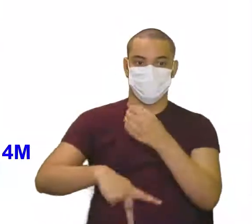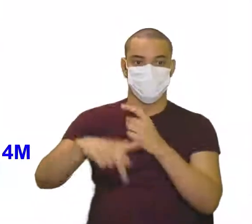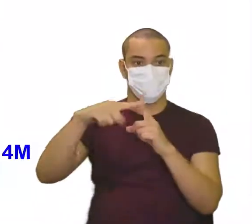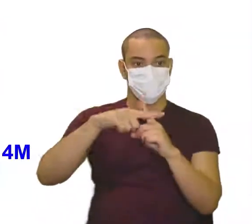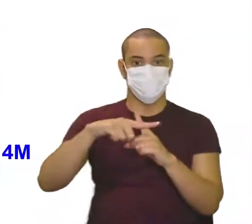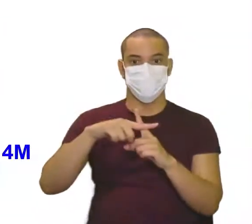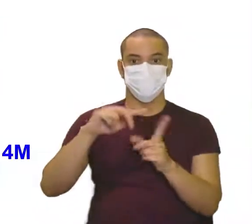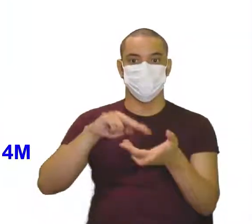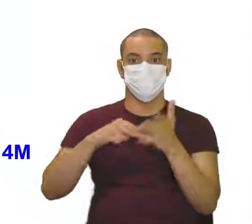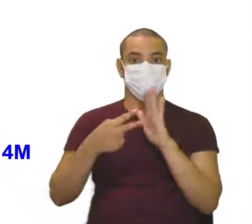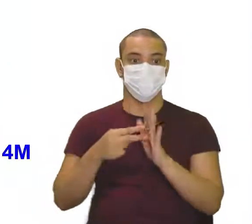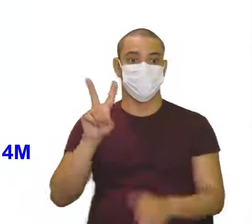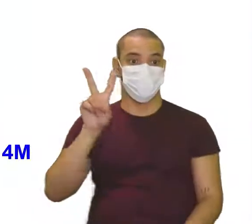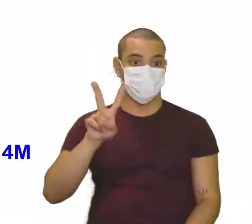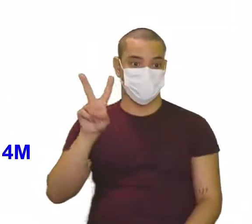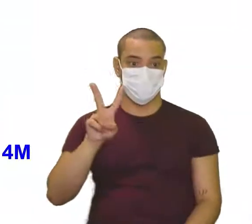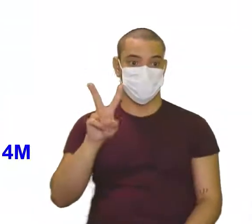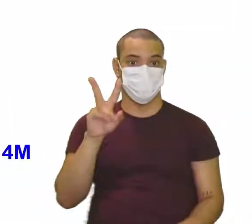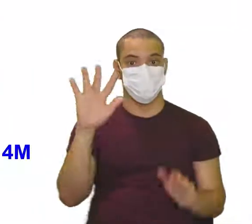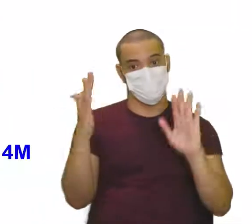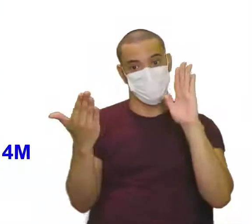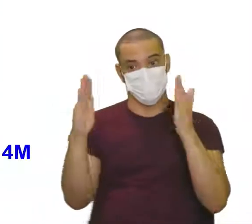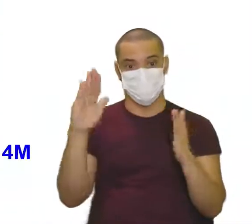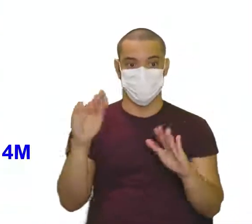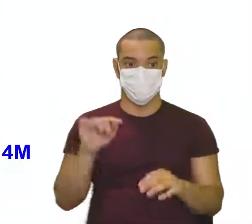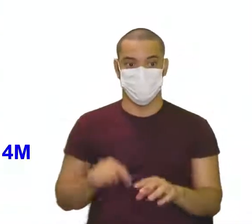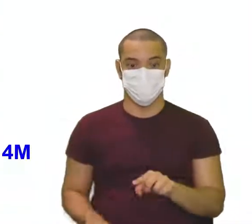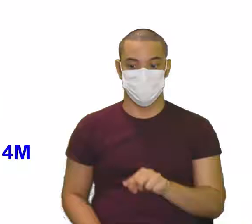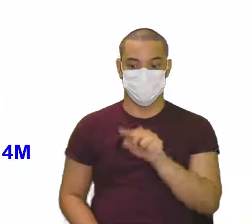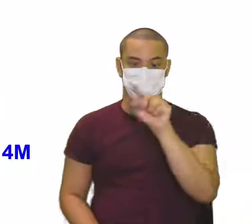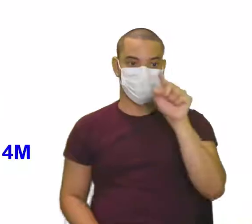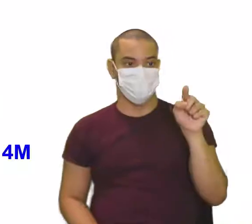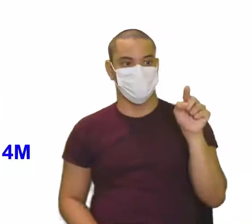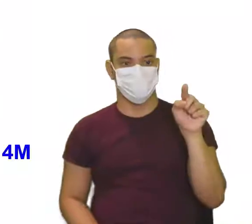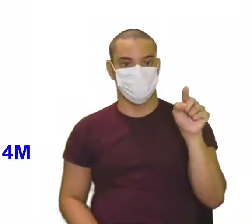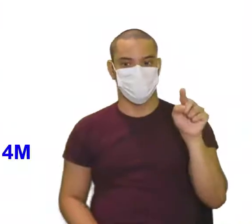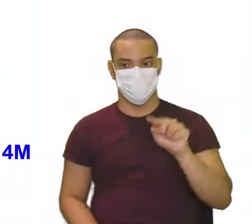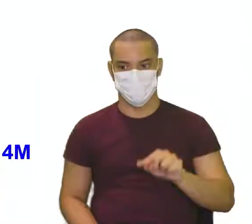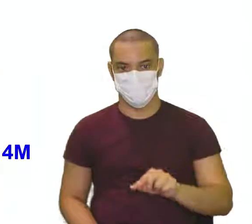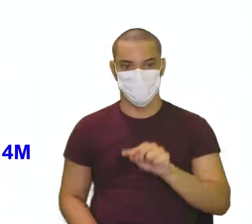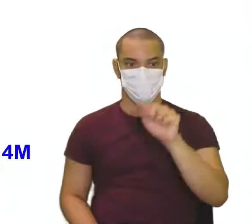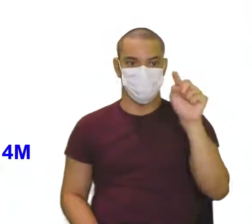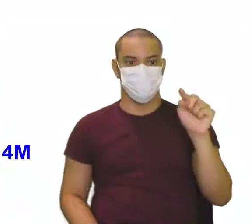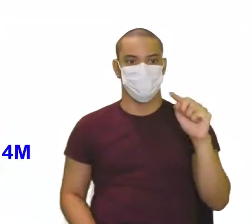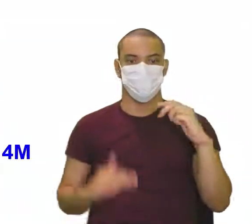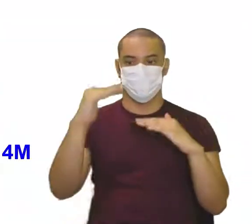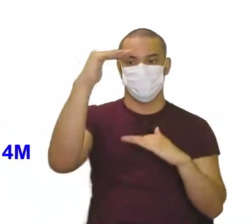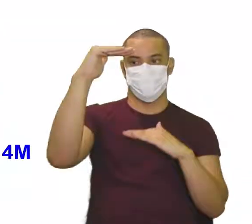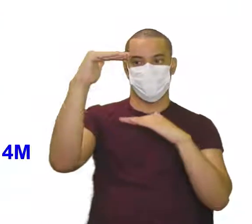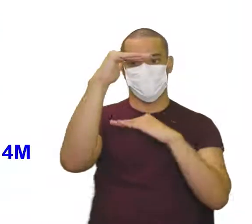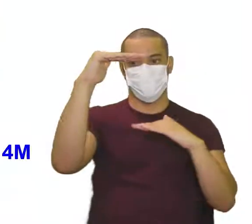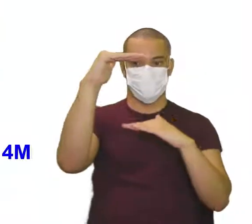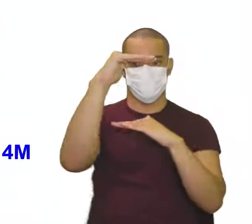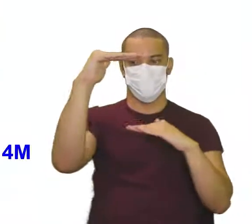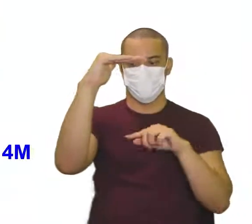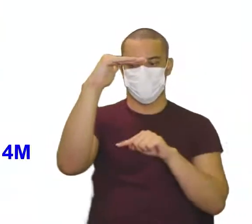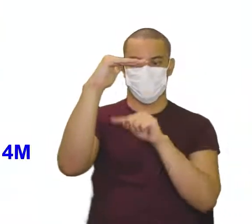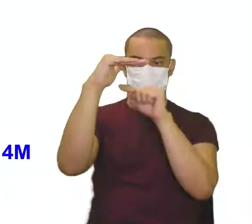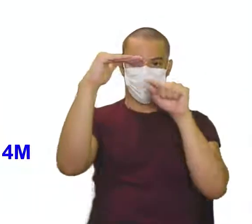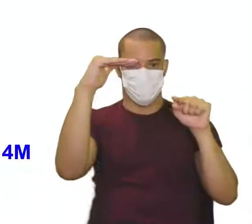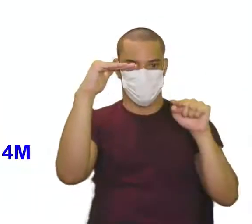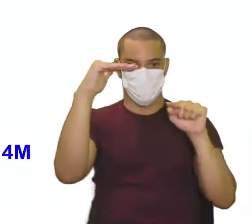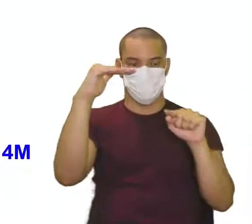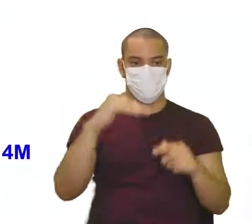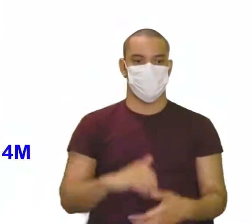só, o próton é o segundo, ok? Ele foi desviado para cima, positivo, né? E ele tem uma massa